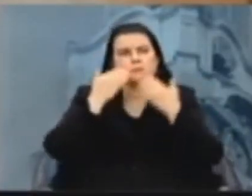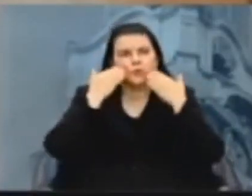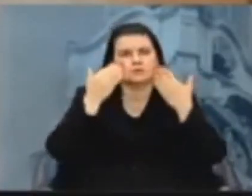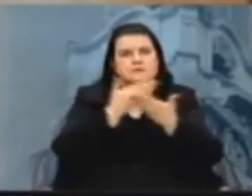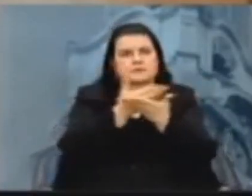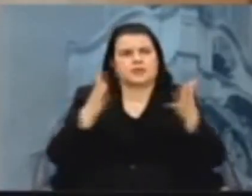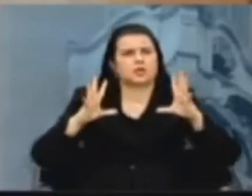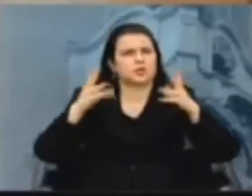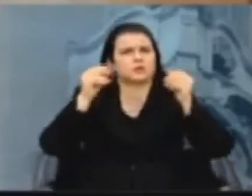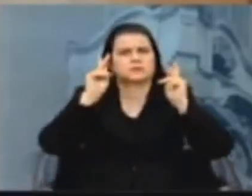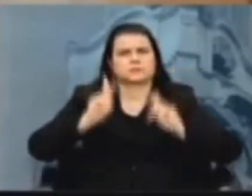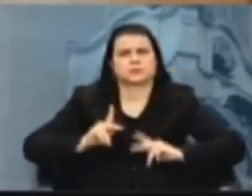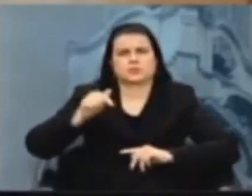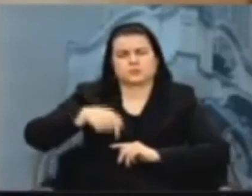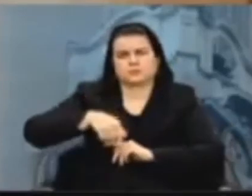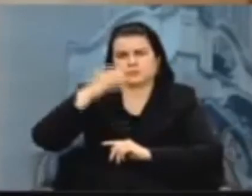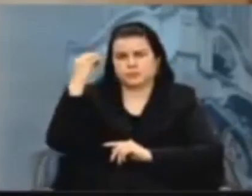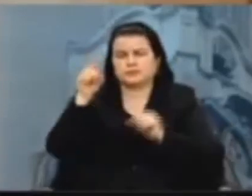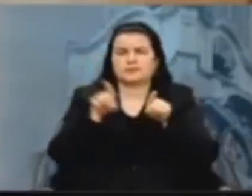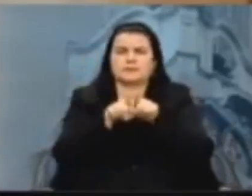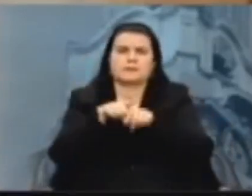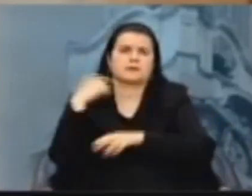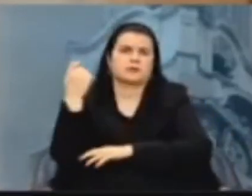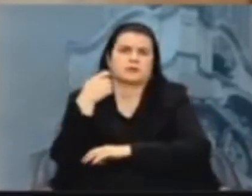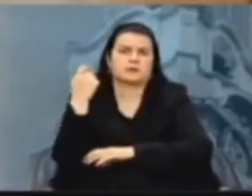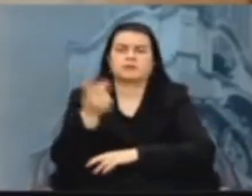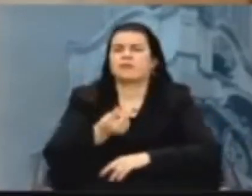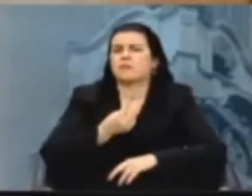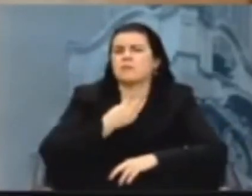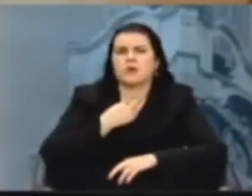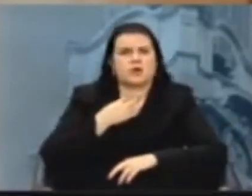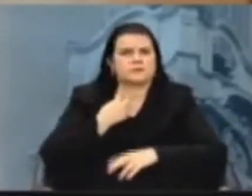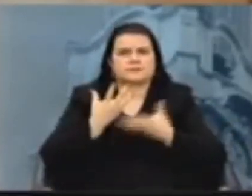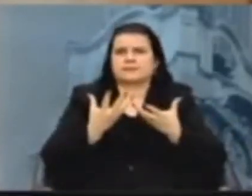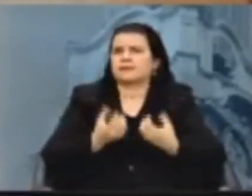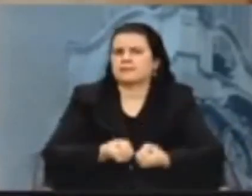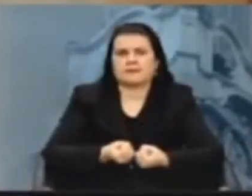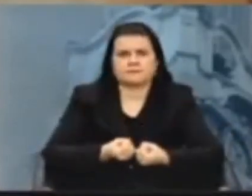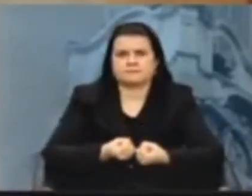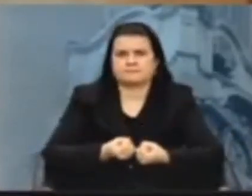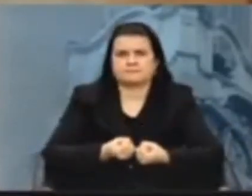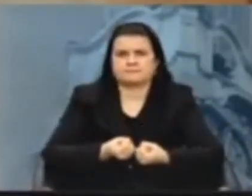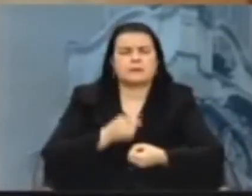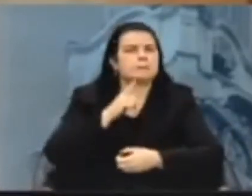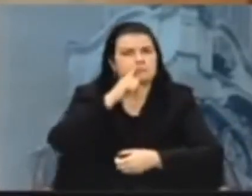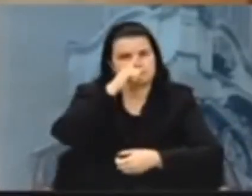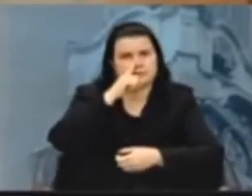Alegre e para o Rio Grande. Não podemos deixar que o comprometam.